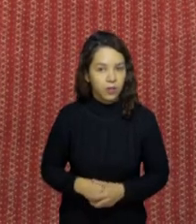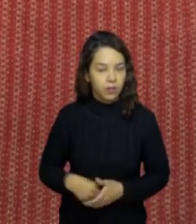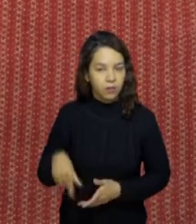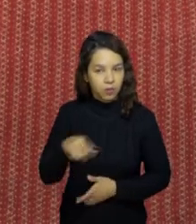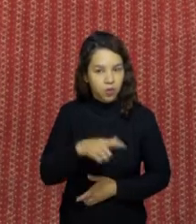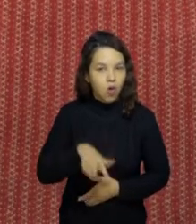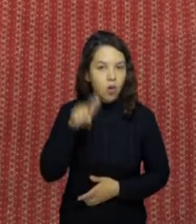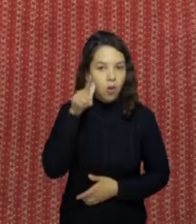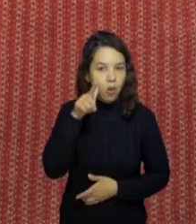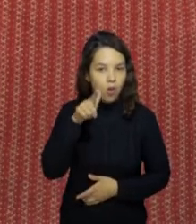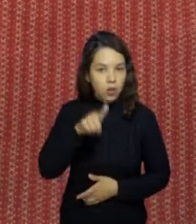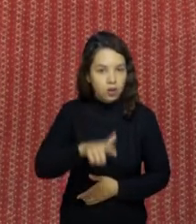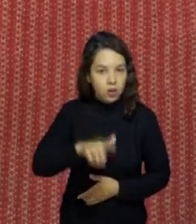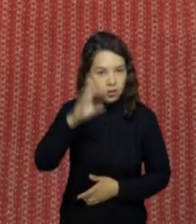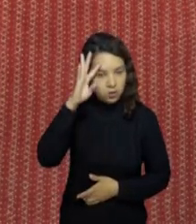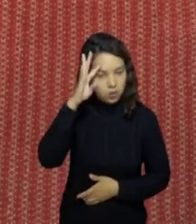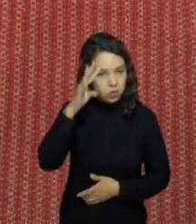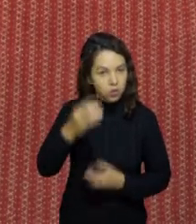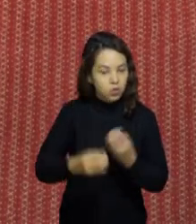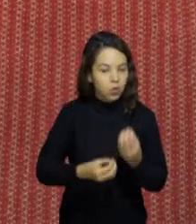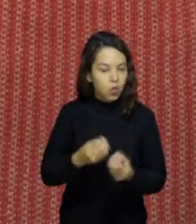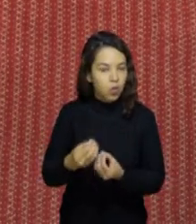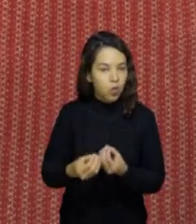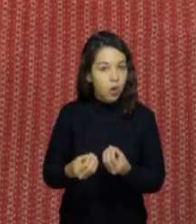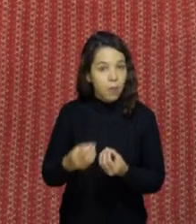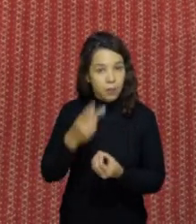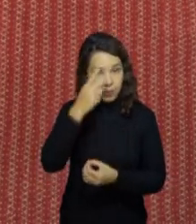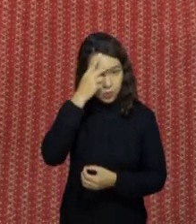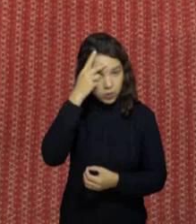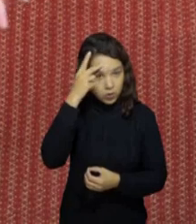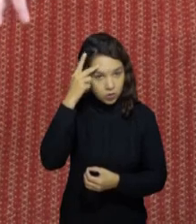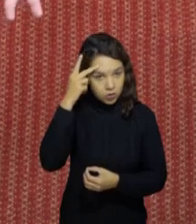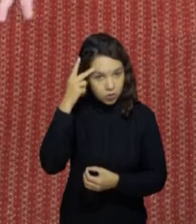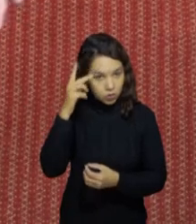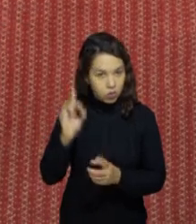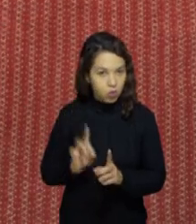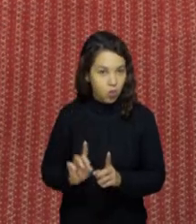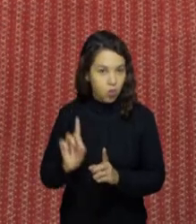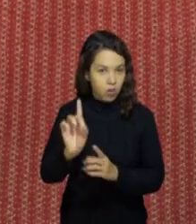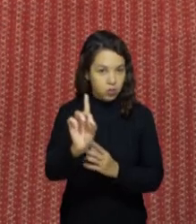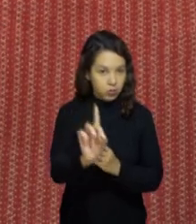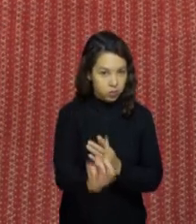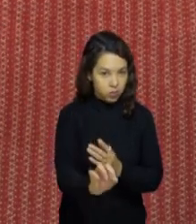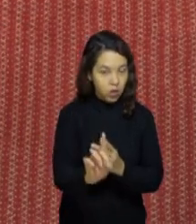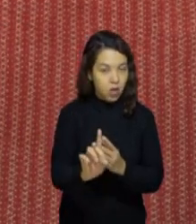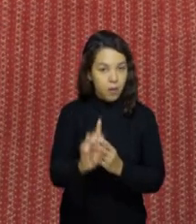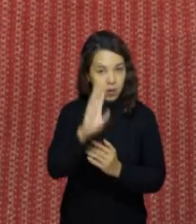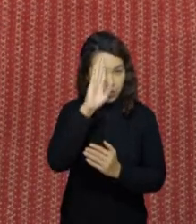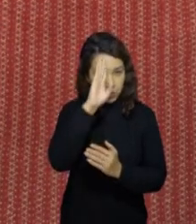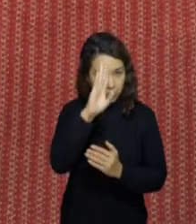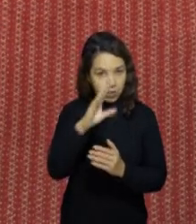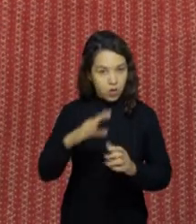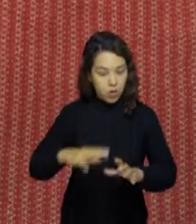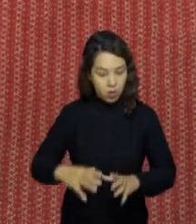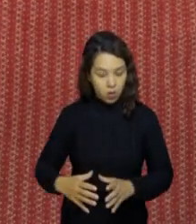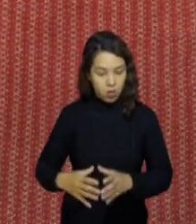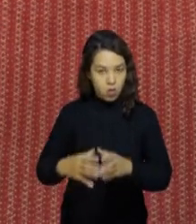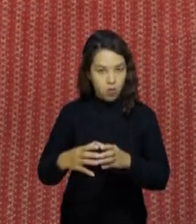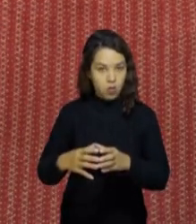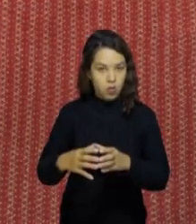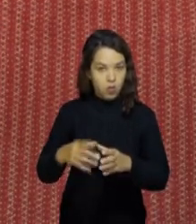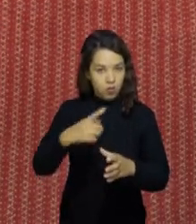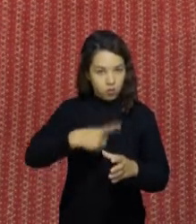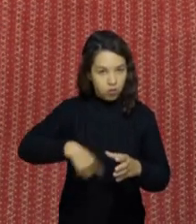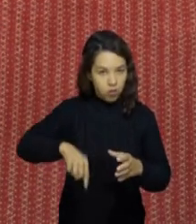atingir os resultados quando a gente tem pessoas à frente, mas quando a gente tem equipe. Por melhor que nós sejamos,